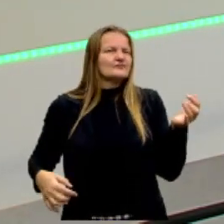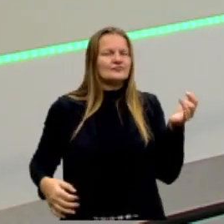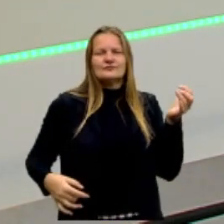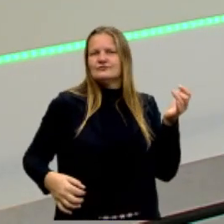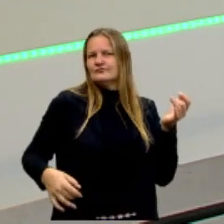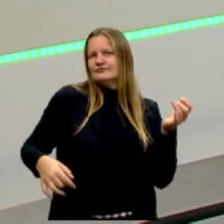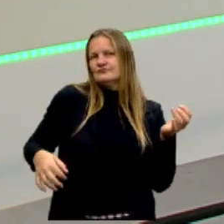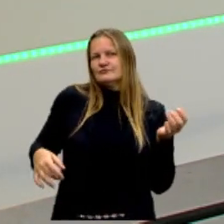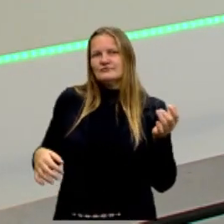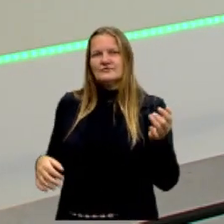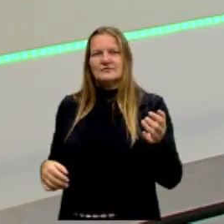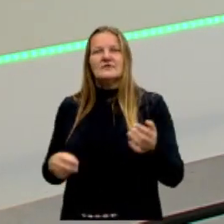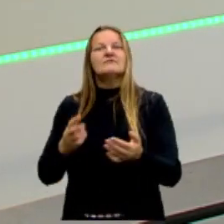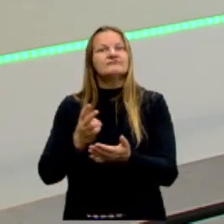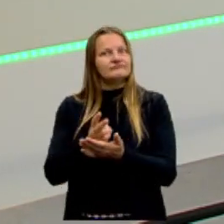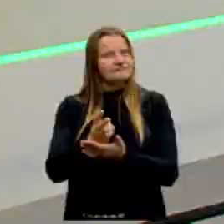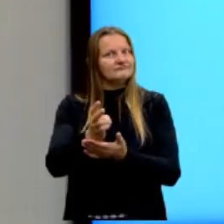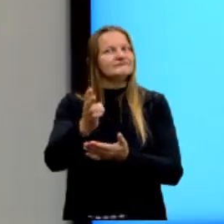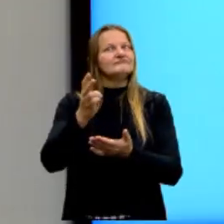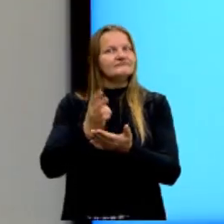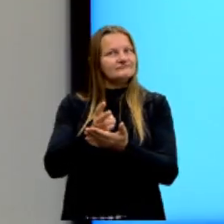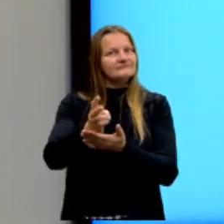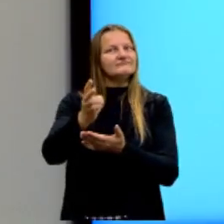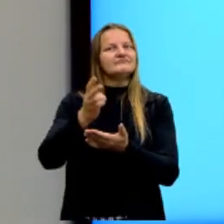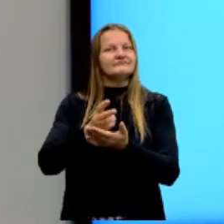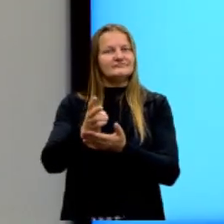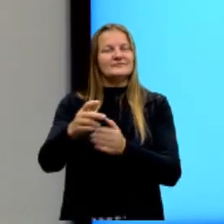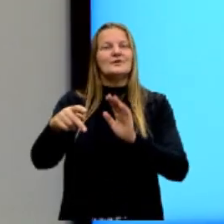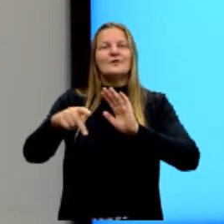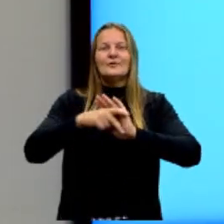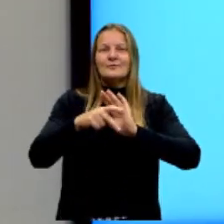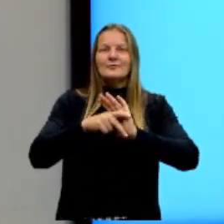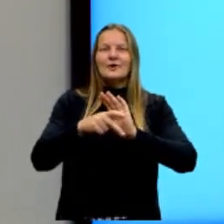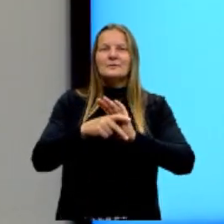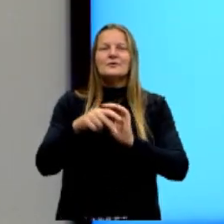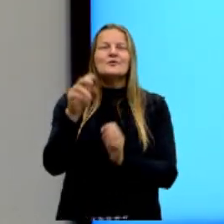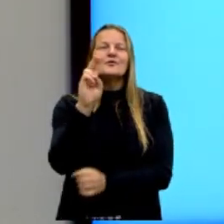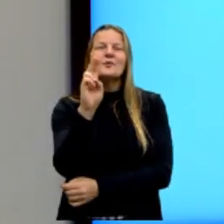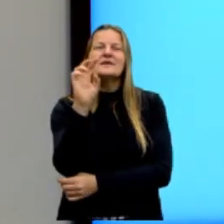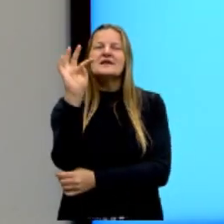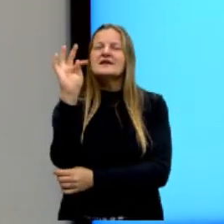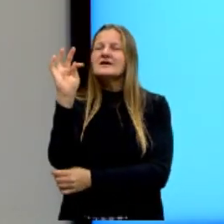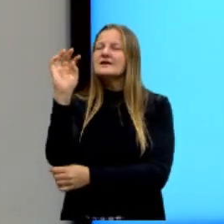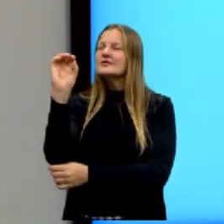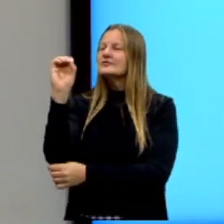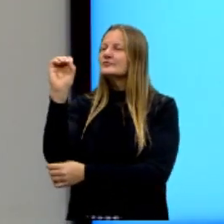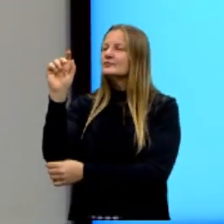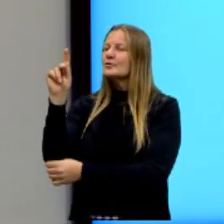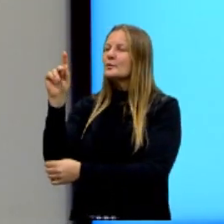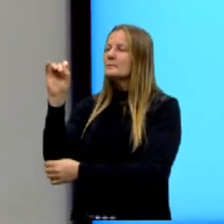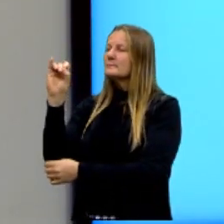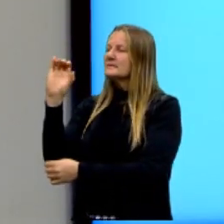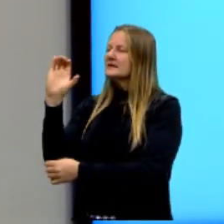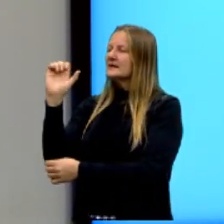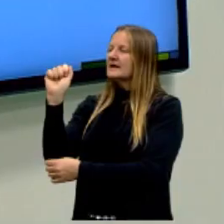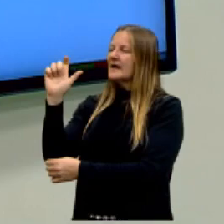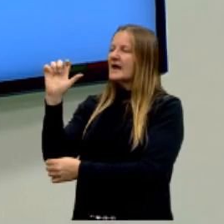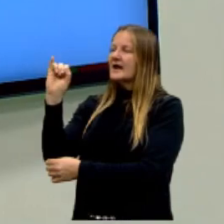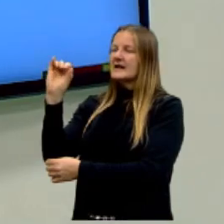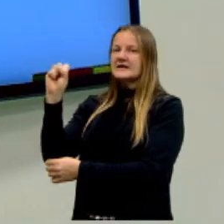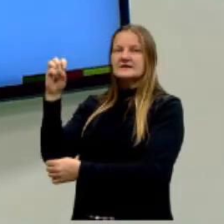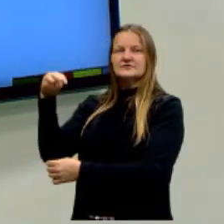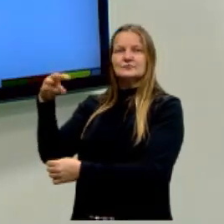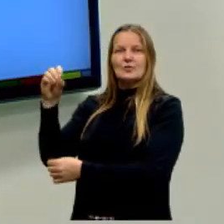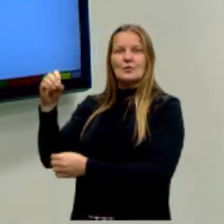sequência o próprio tropicalismo falaremos Em